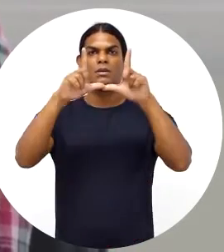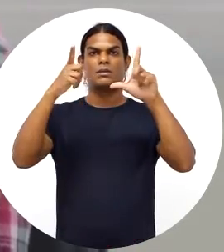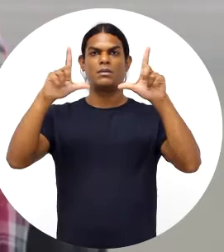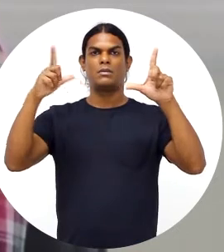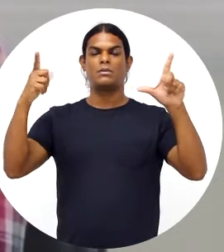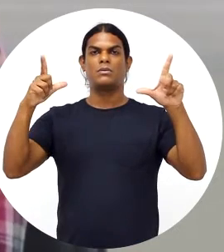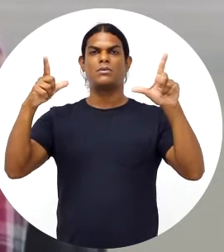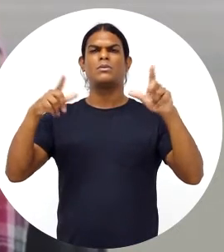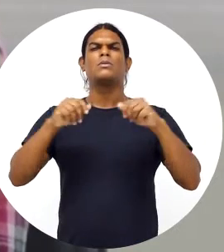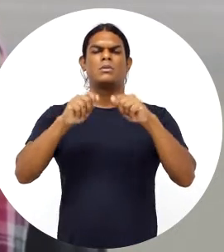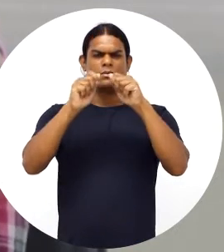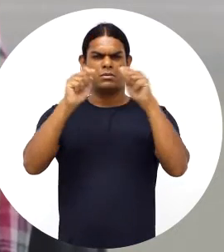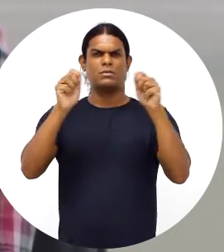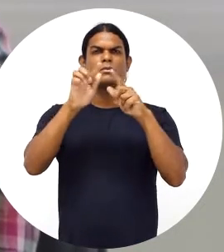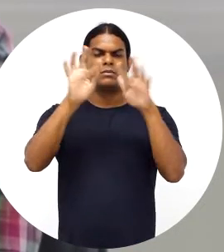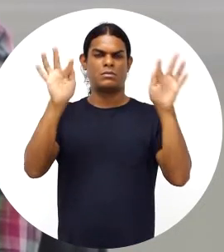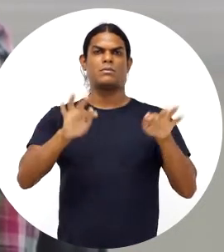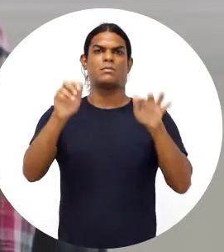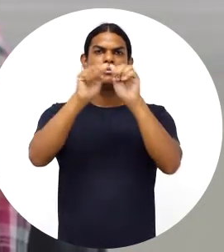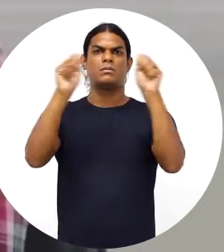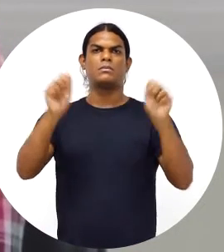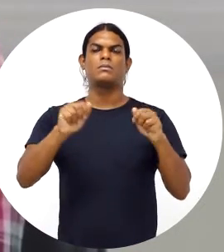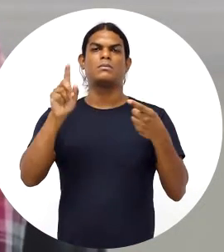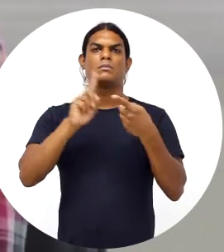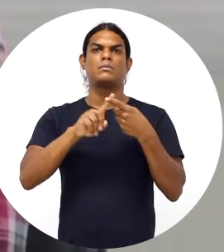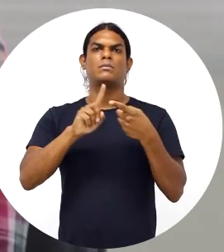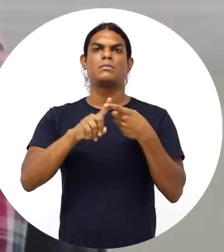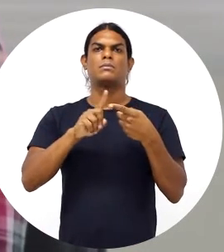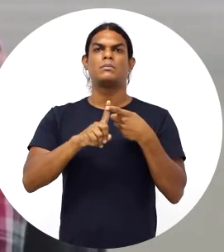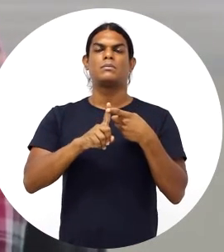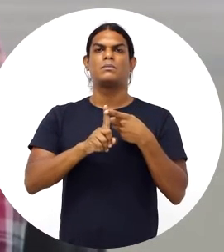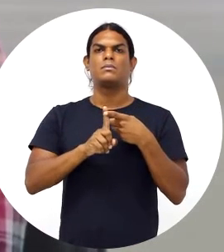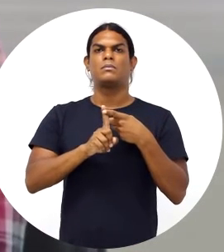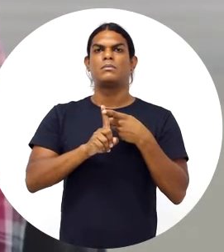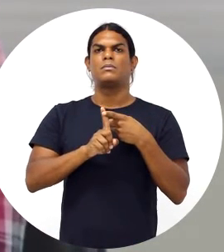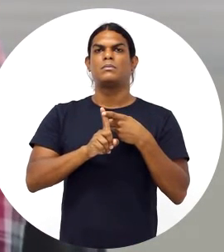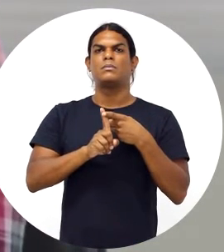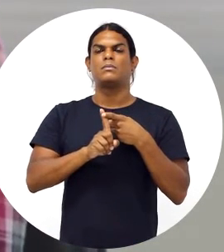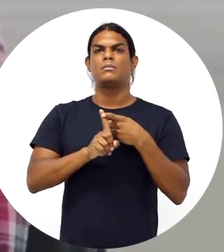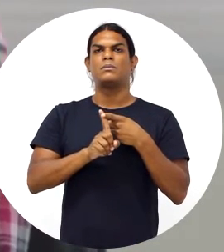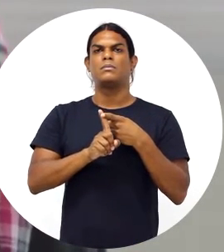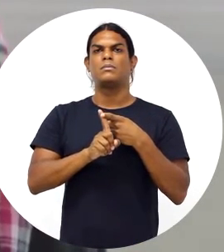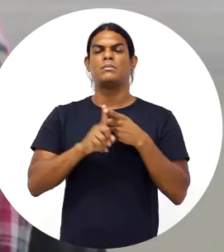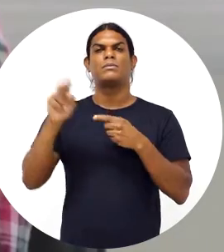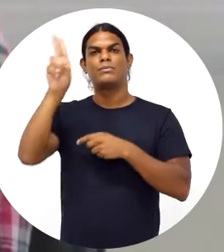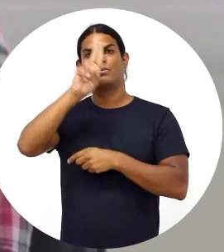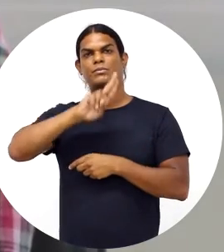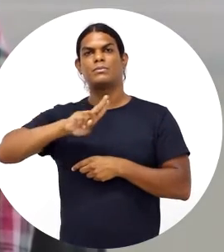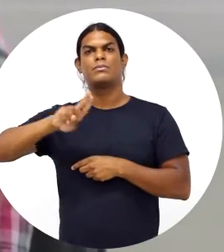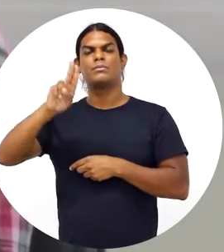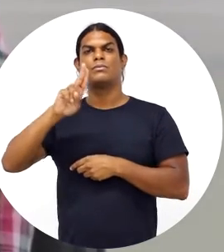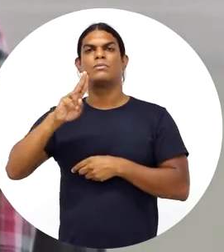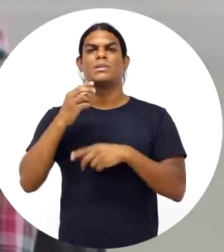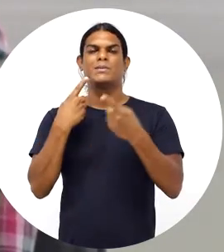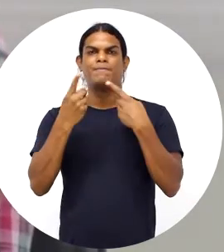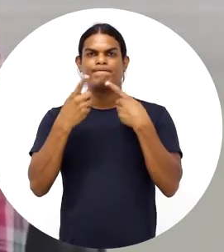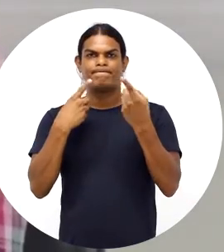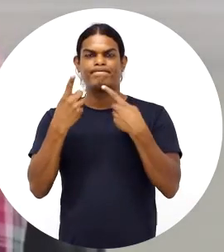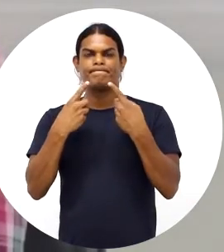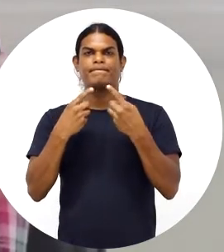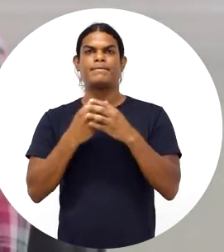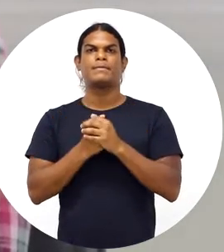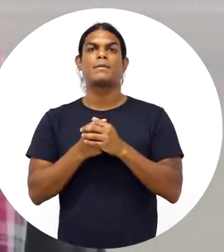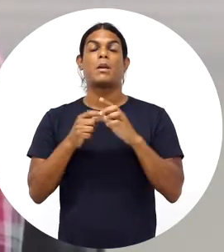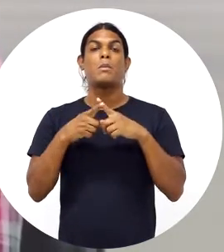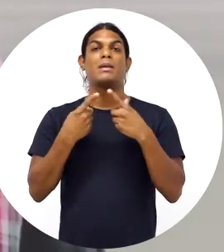Literatura é arte, sim. Também o seu conceito é muito debatido, mas tentando simplificar, a gente